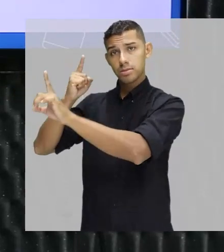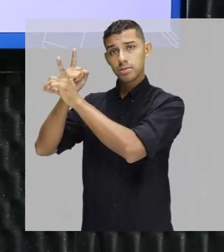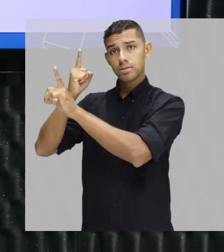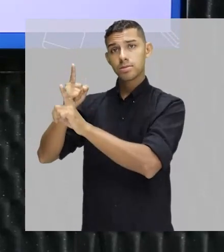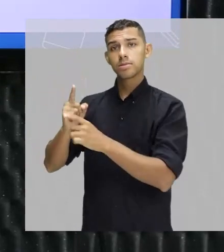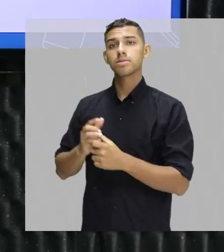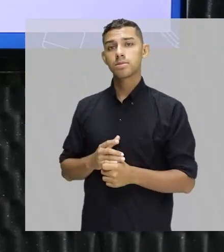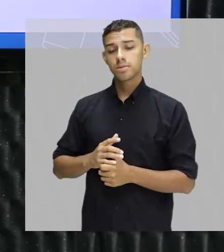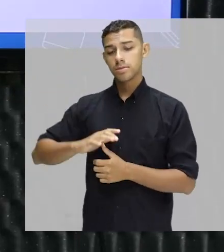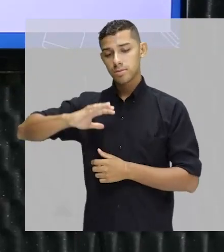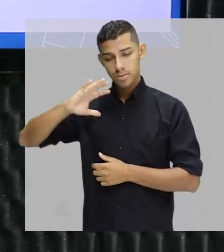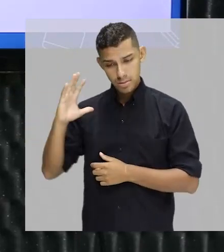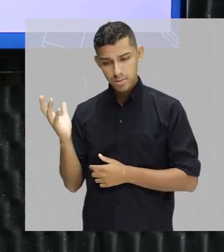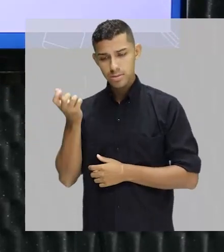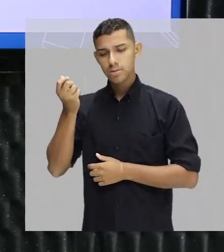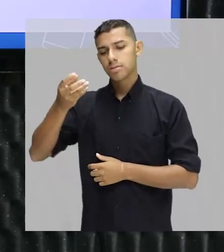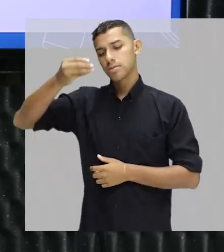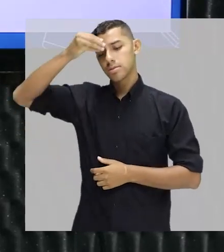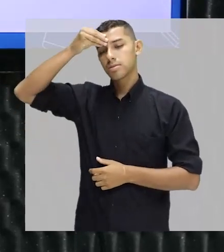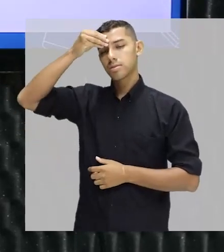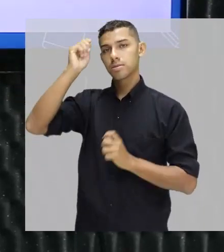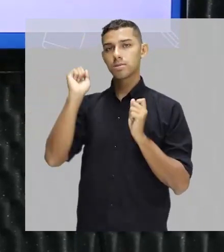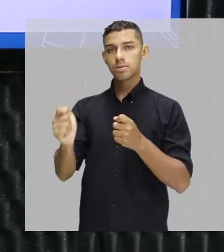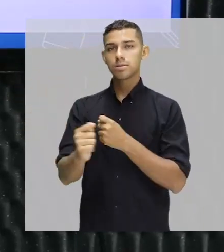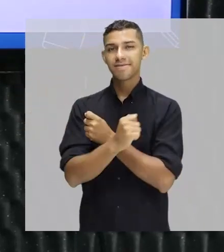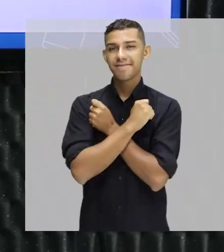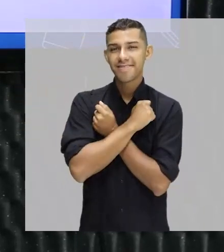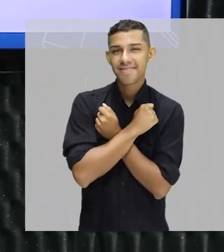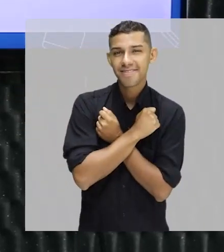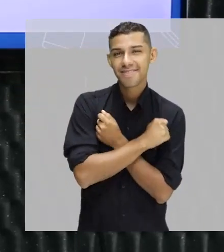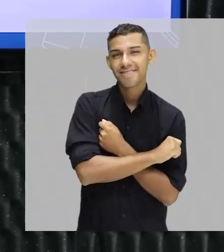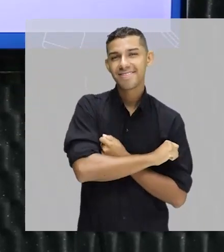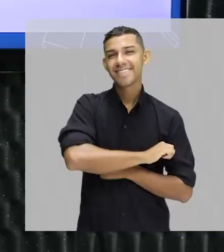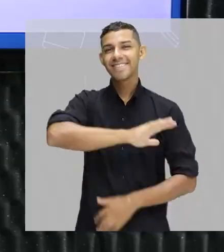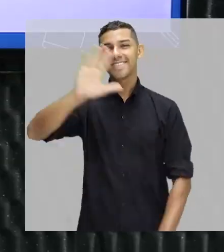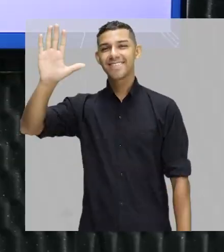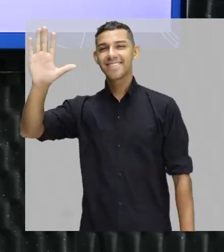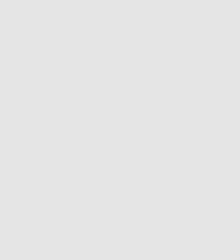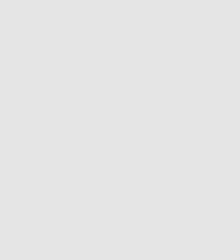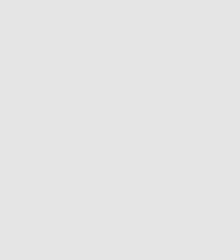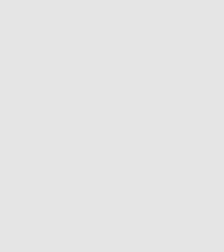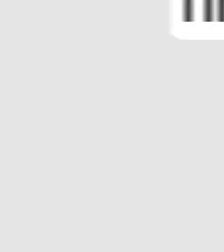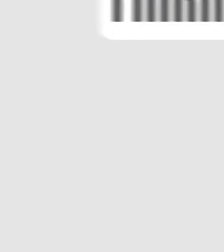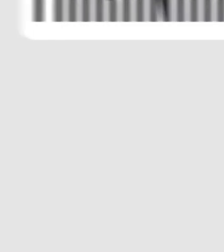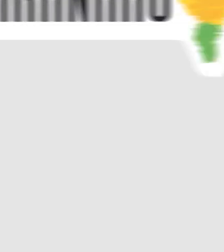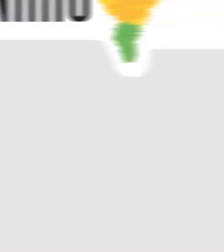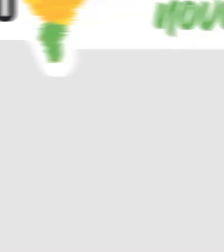e resgata aí todo esse conteúdo. Um abraço e até a próxima.